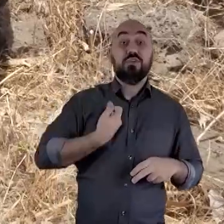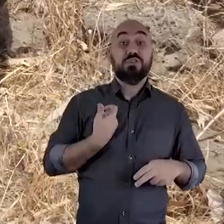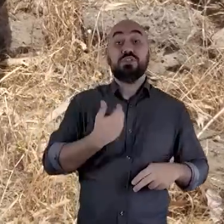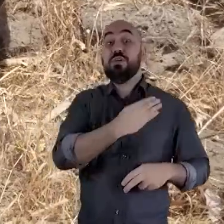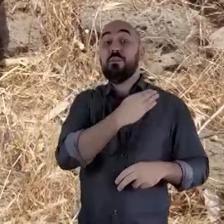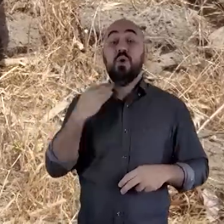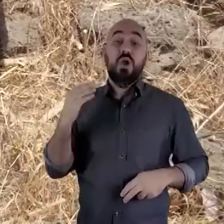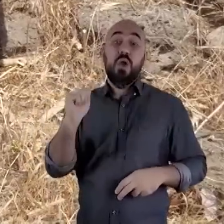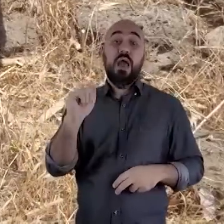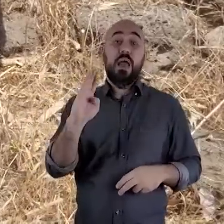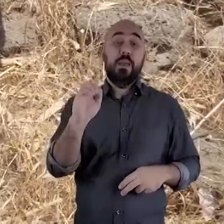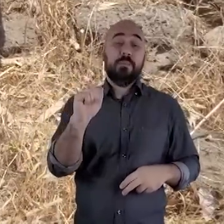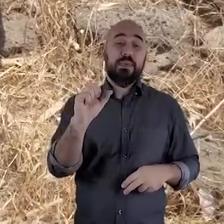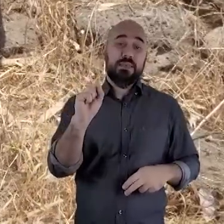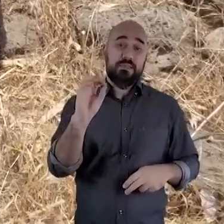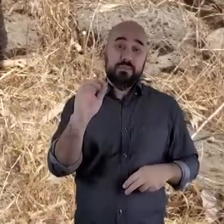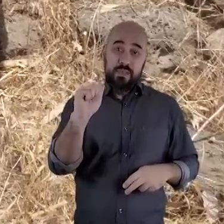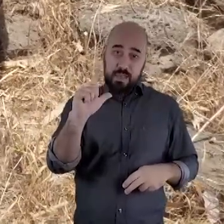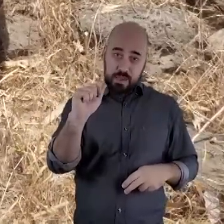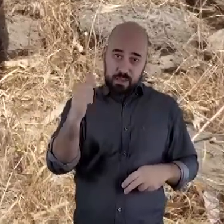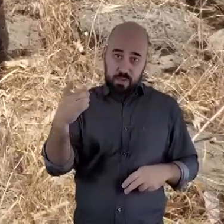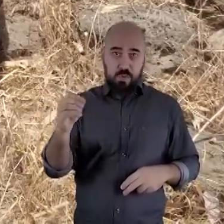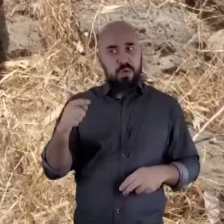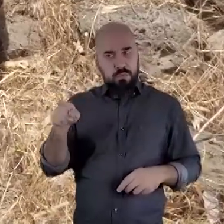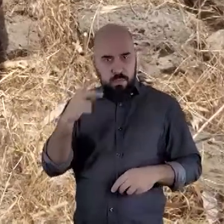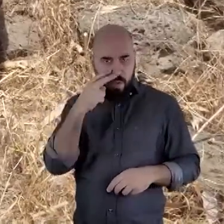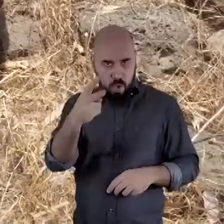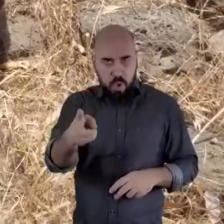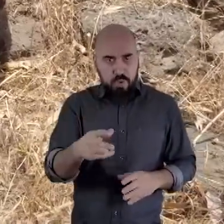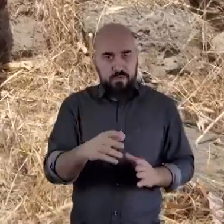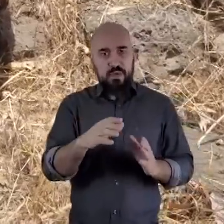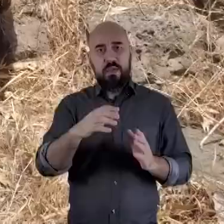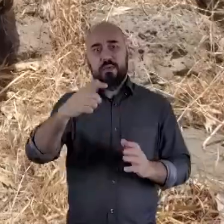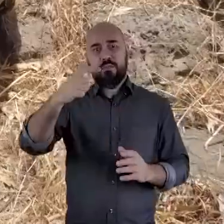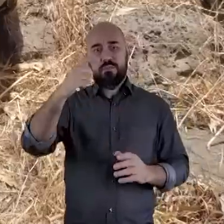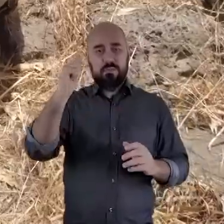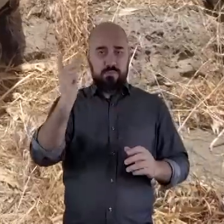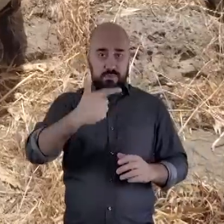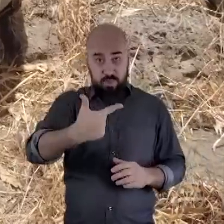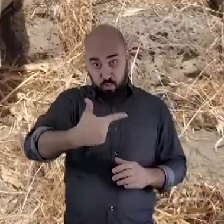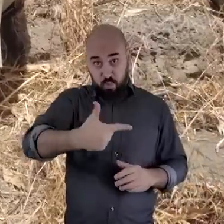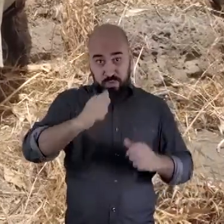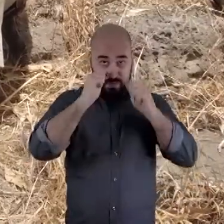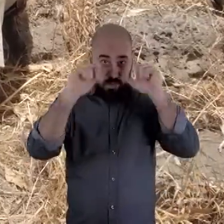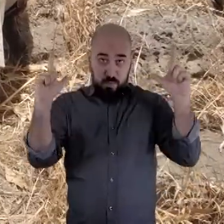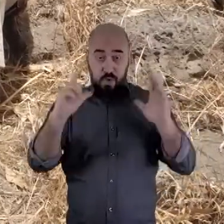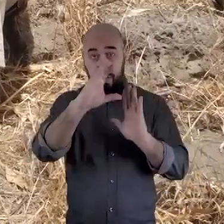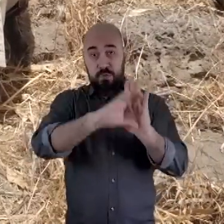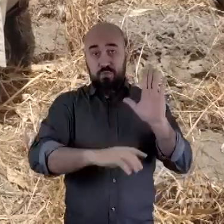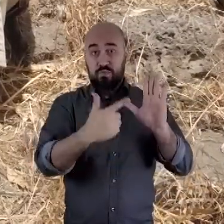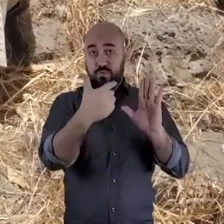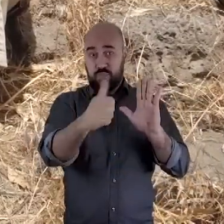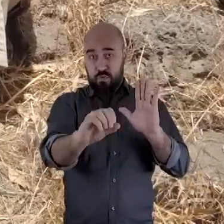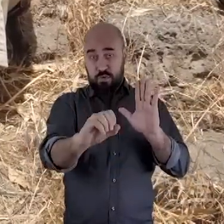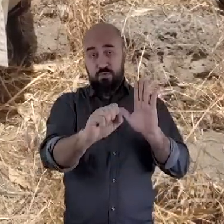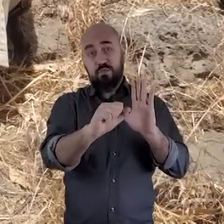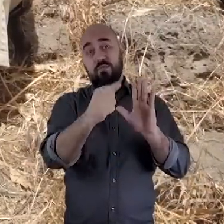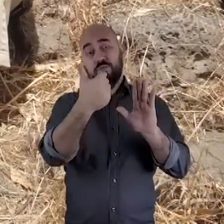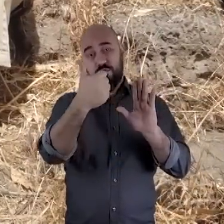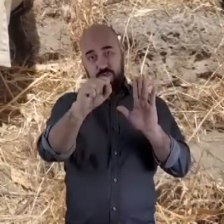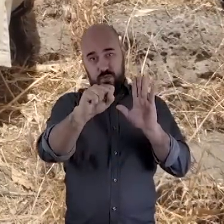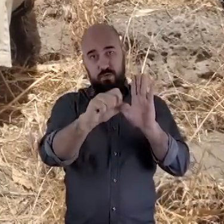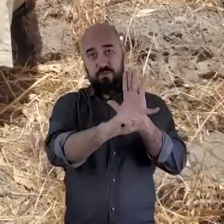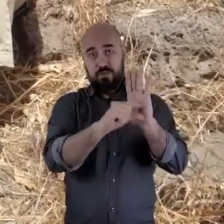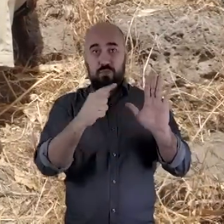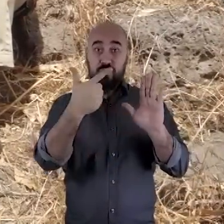notícia da morte de Absalão. Você depois pode confirmar aí, 2 Samuel, capítulo 18, versículo 24. Você está vendo como que